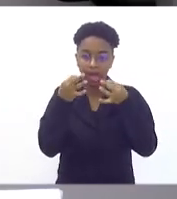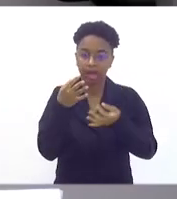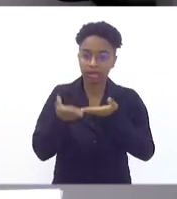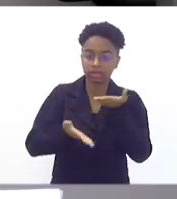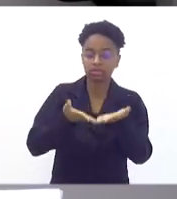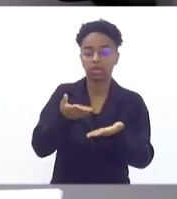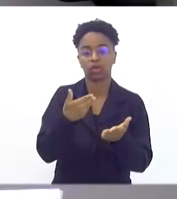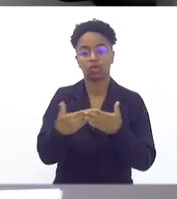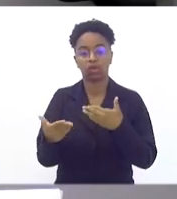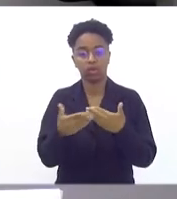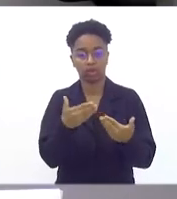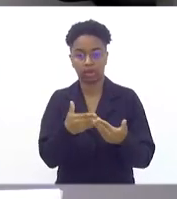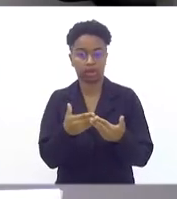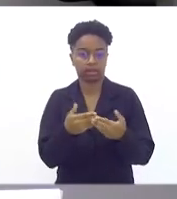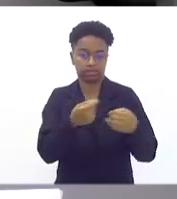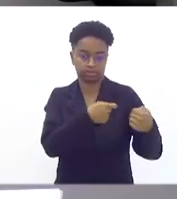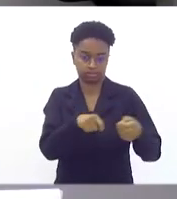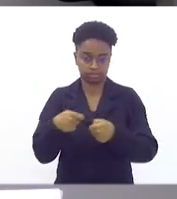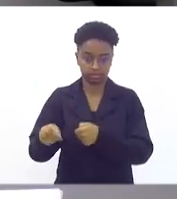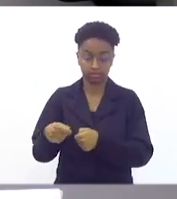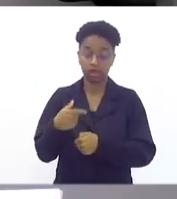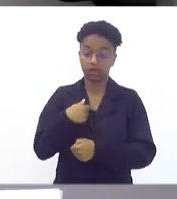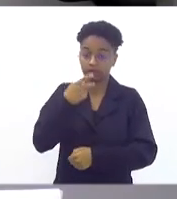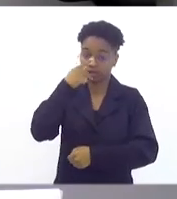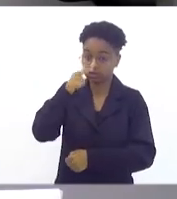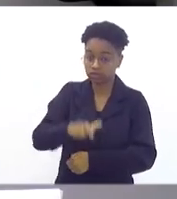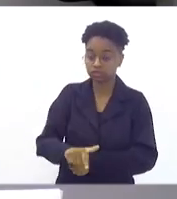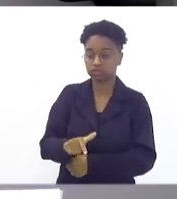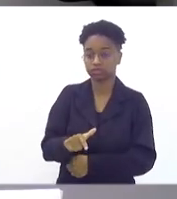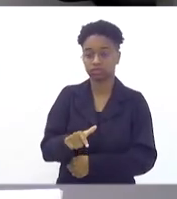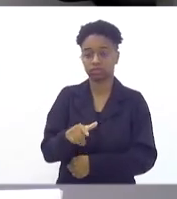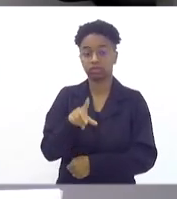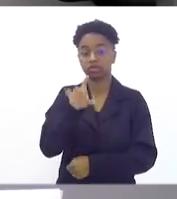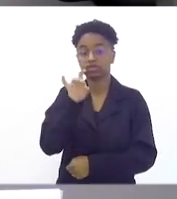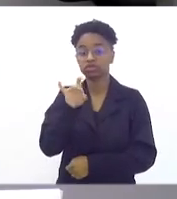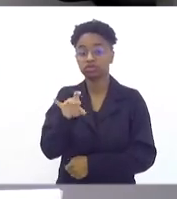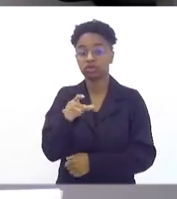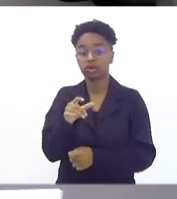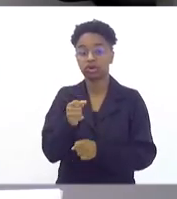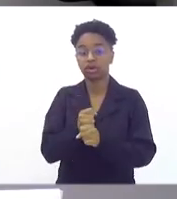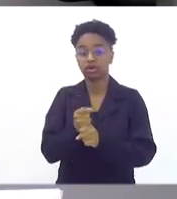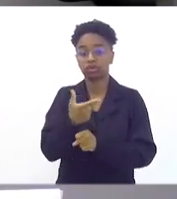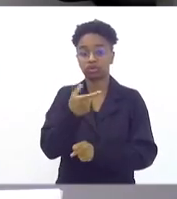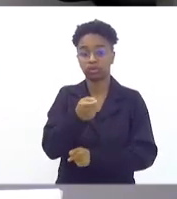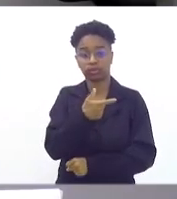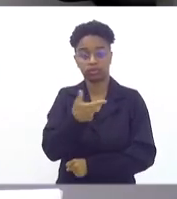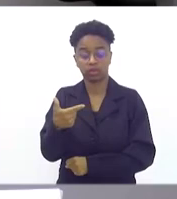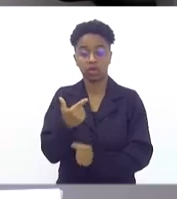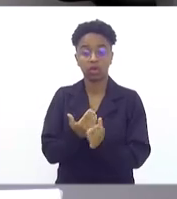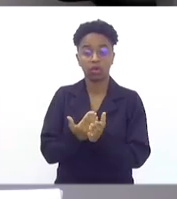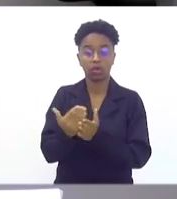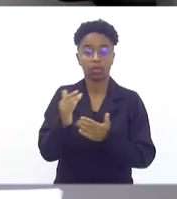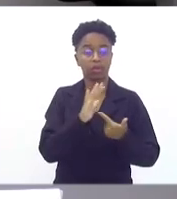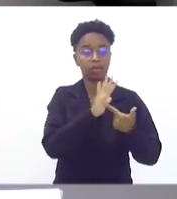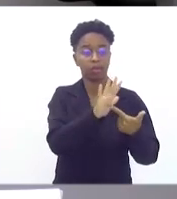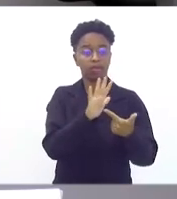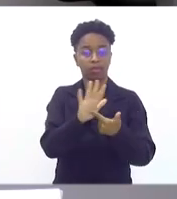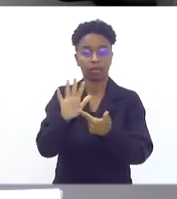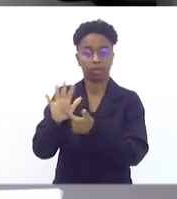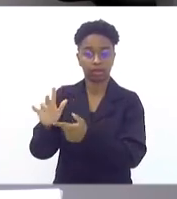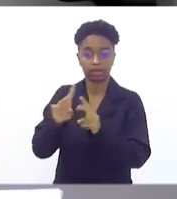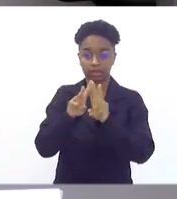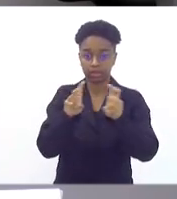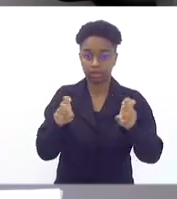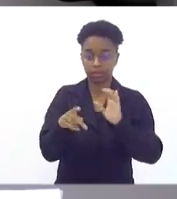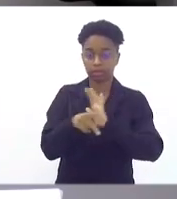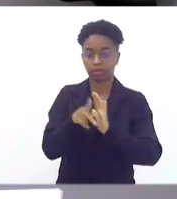voltam a afirmar que somente em 2022 começaram a chegar os pleitos que dizem respeito